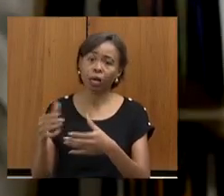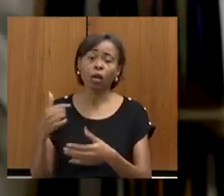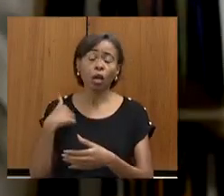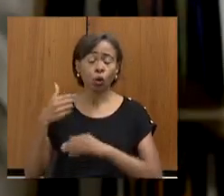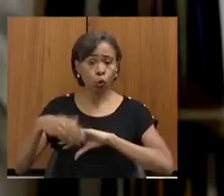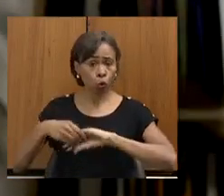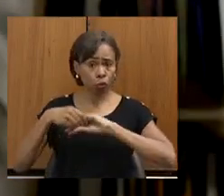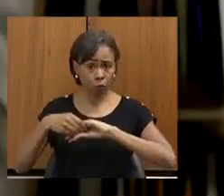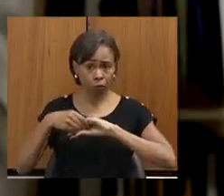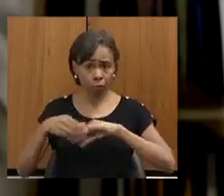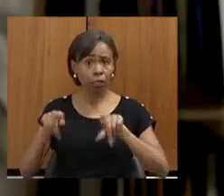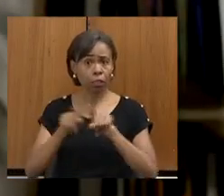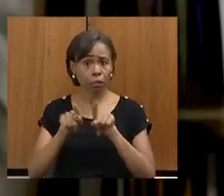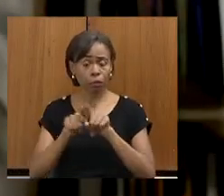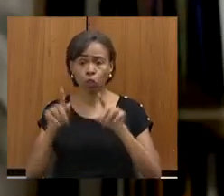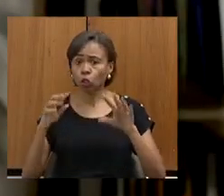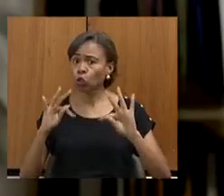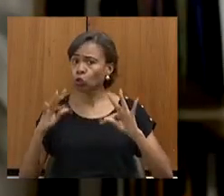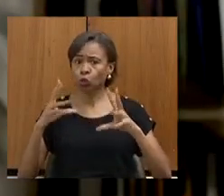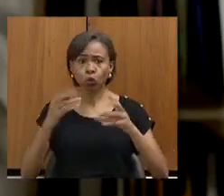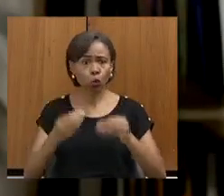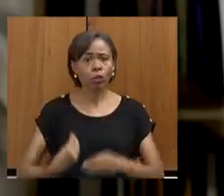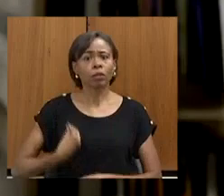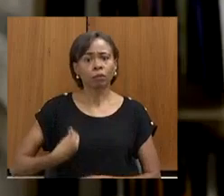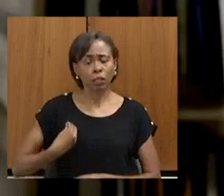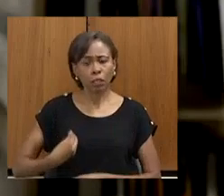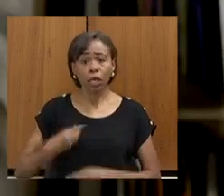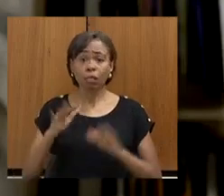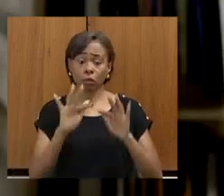Cumprimento também a todos os presentes,